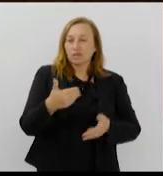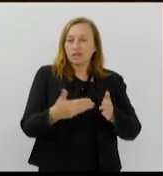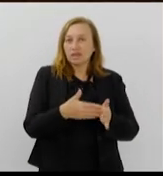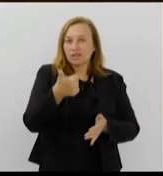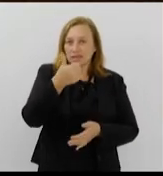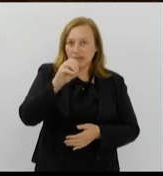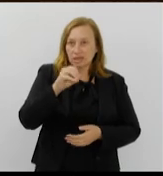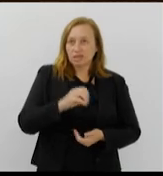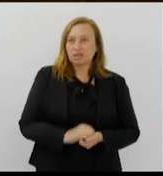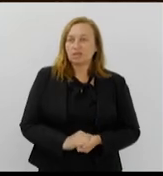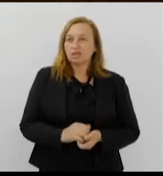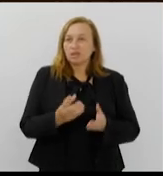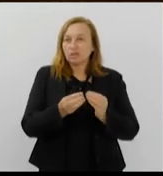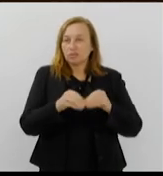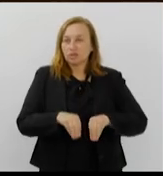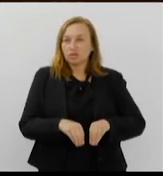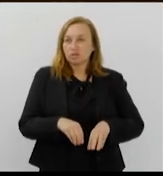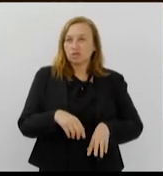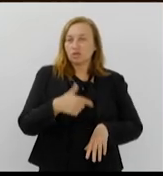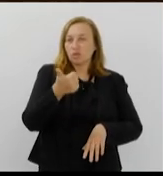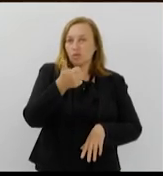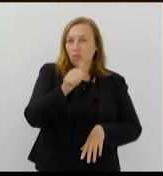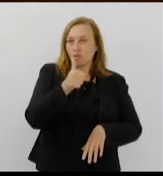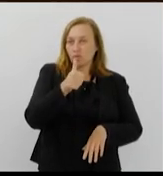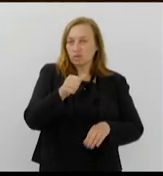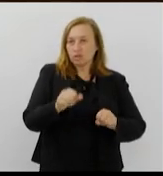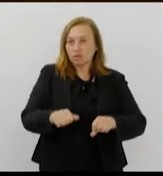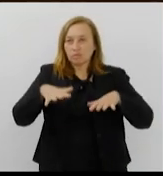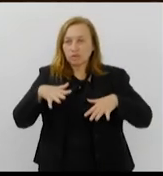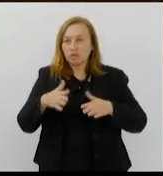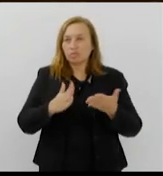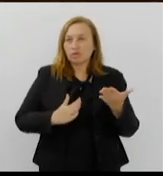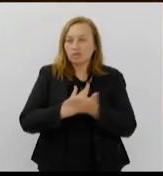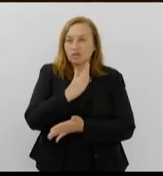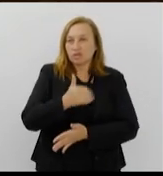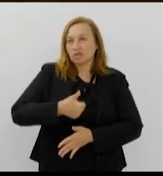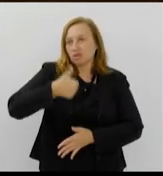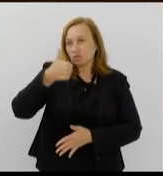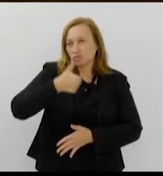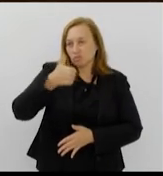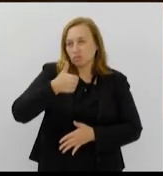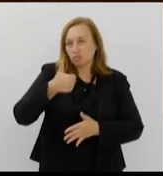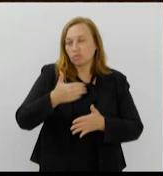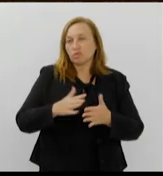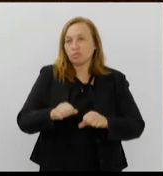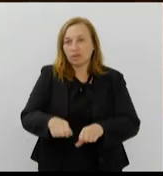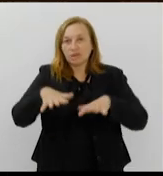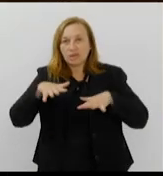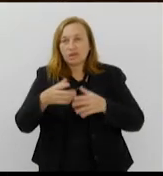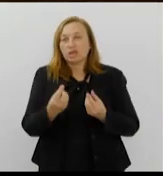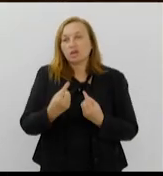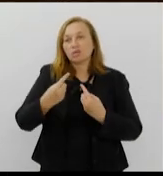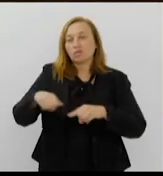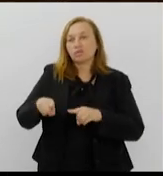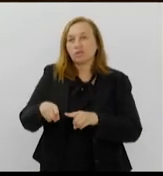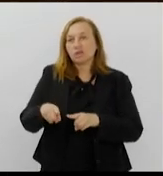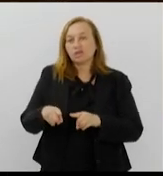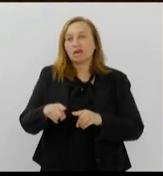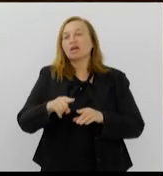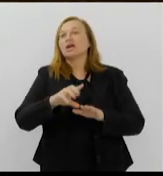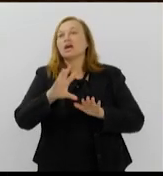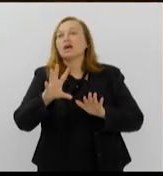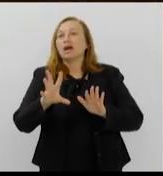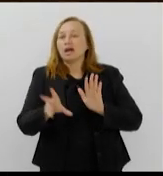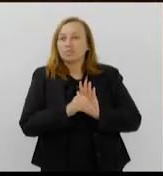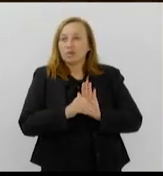10, prejudicada a emenda número 11 de plenário pela aprovação da emenda 1 de plenário e contrário às emendas número 1 a